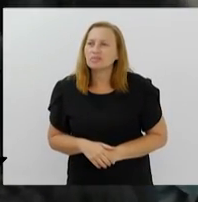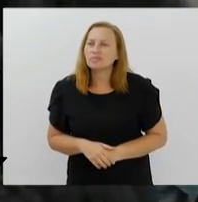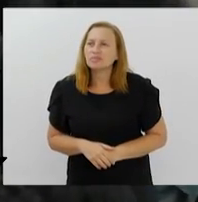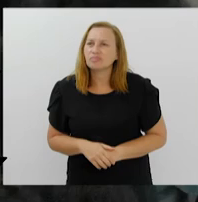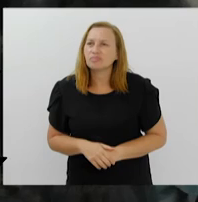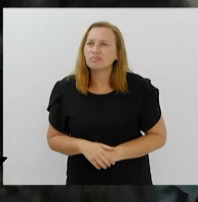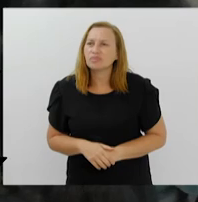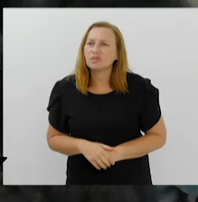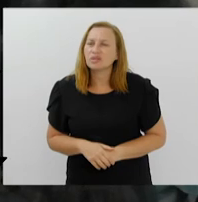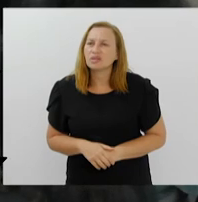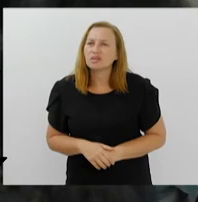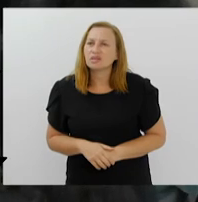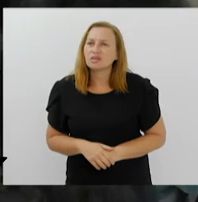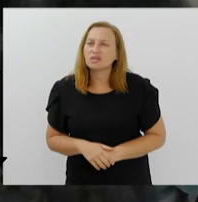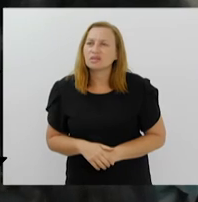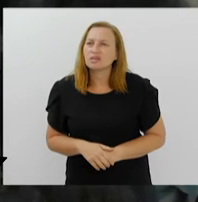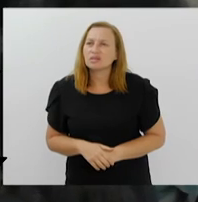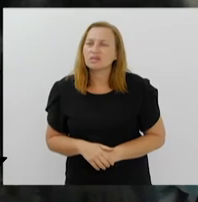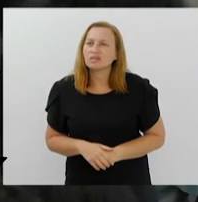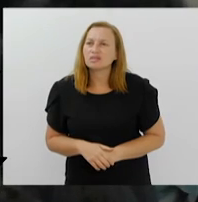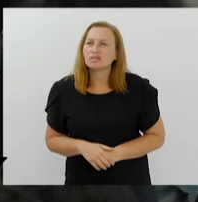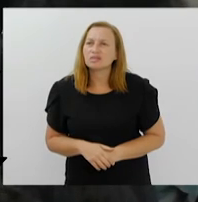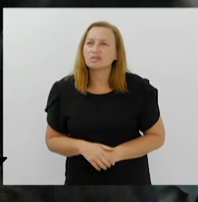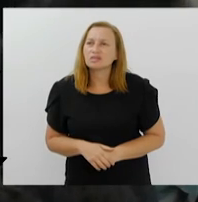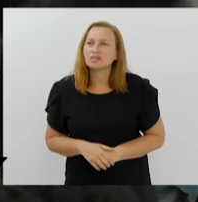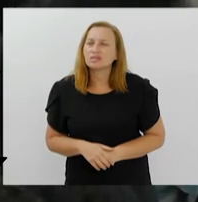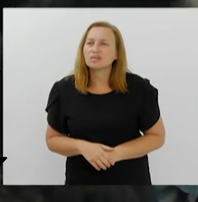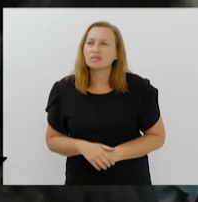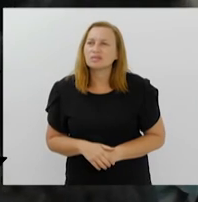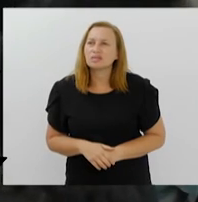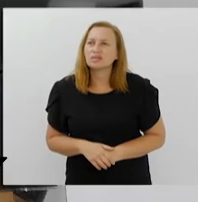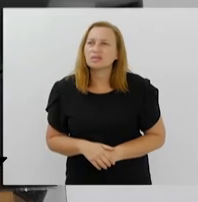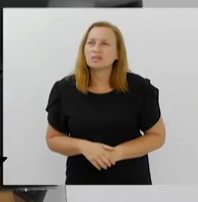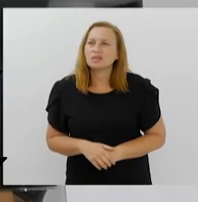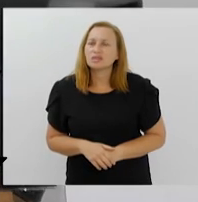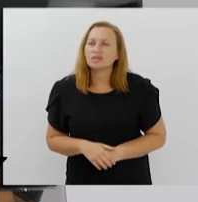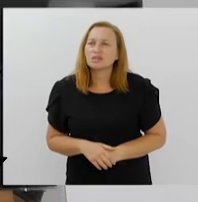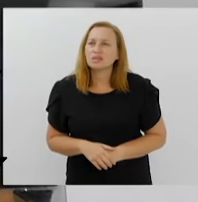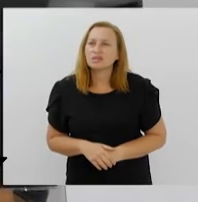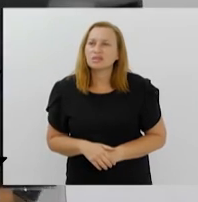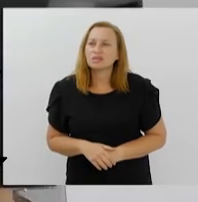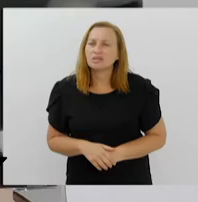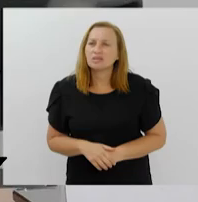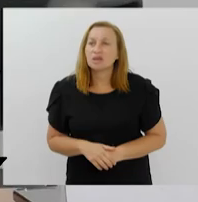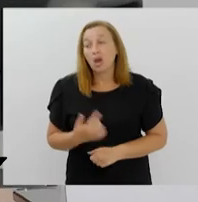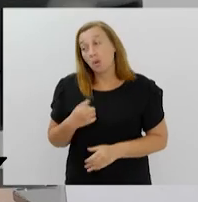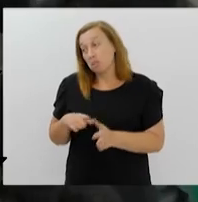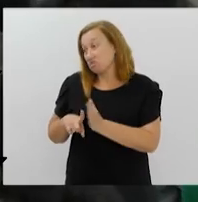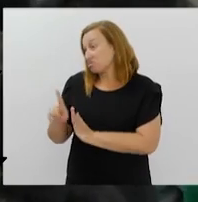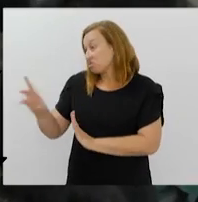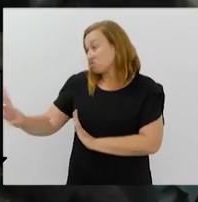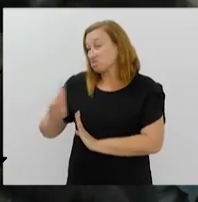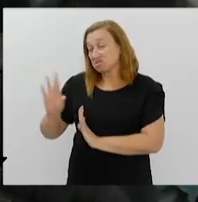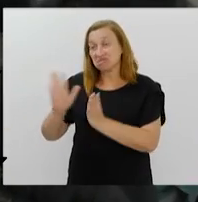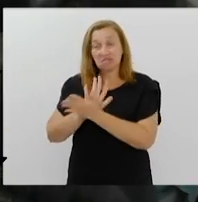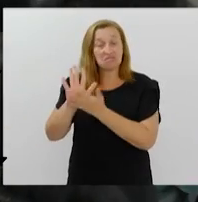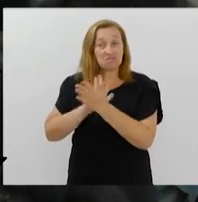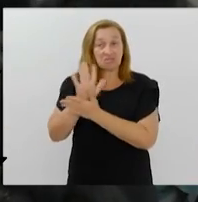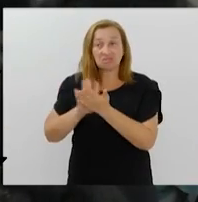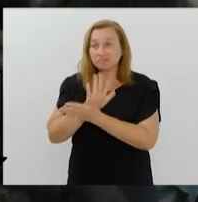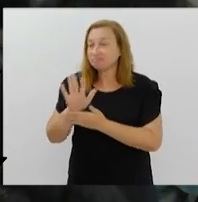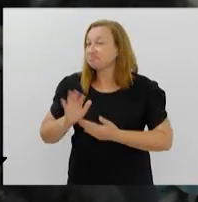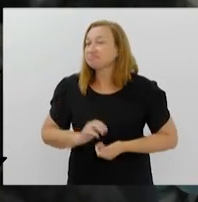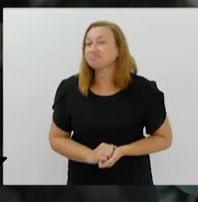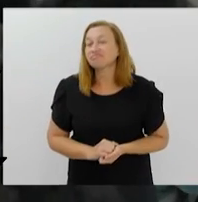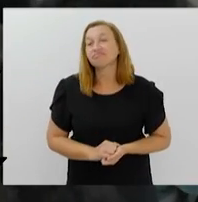chegi lá mal eu perguntei por Cao de cada um por isso